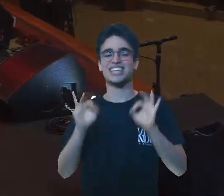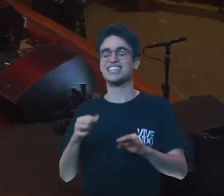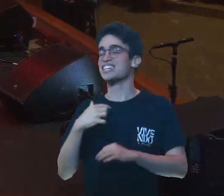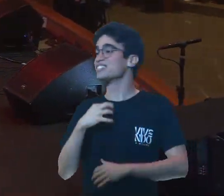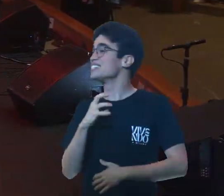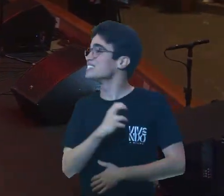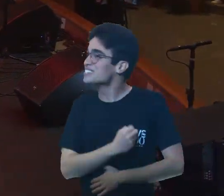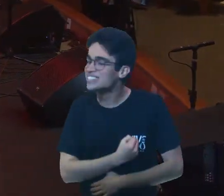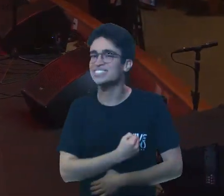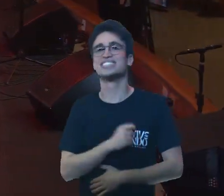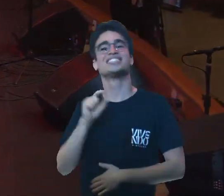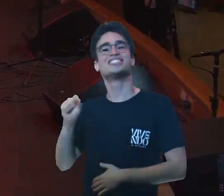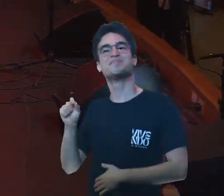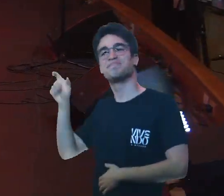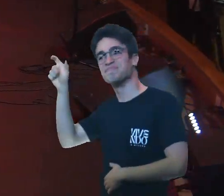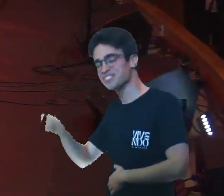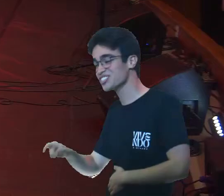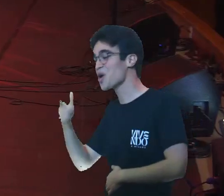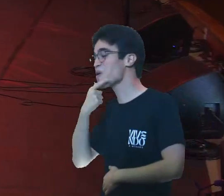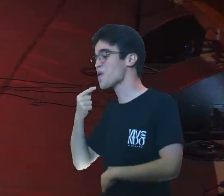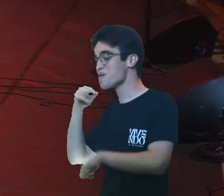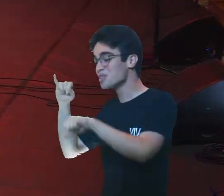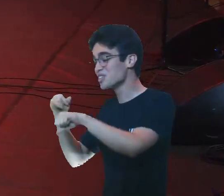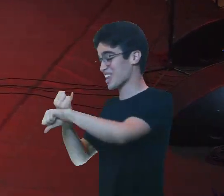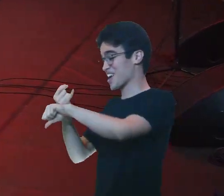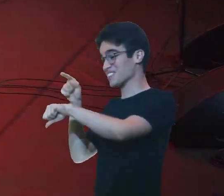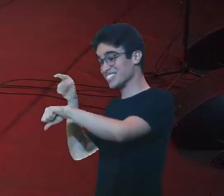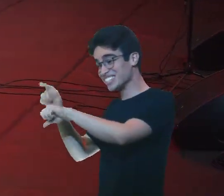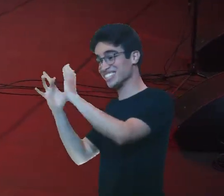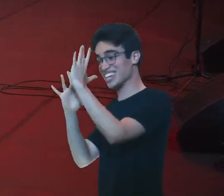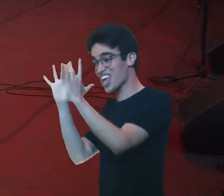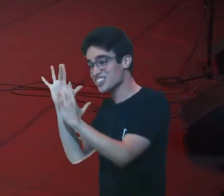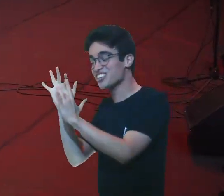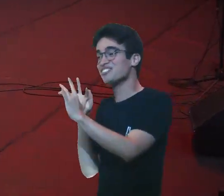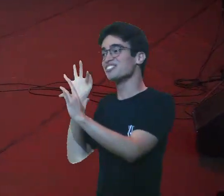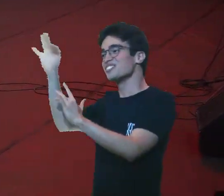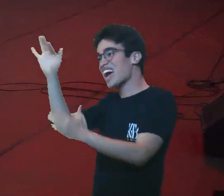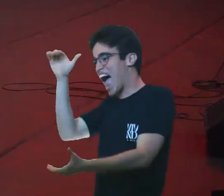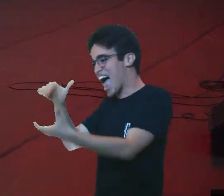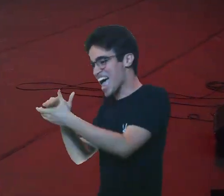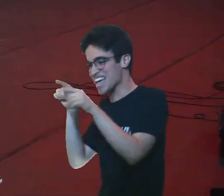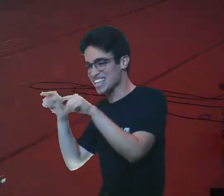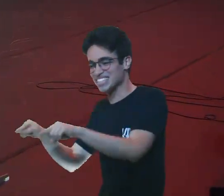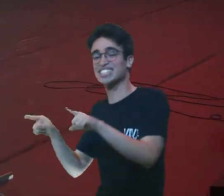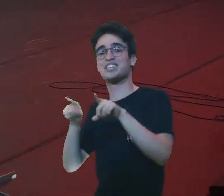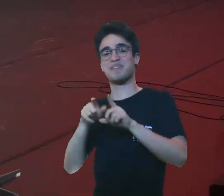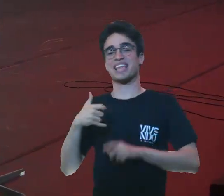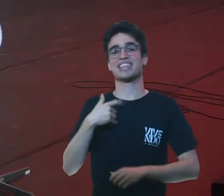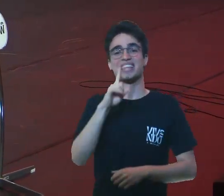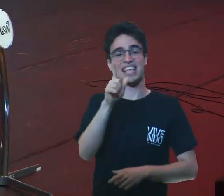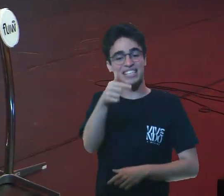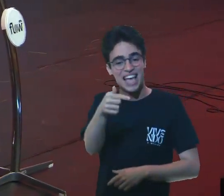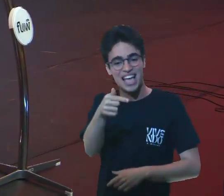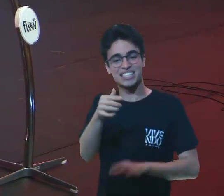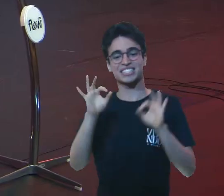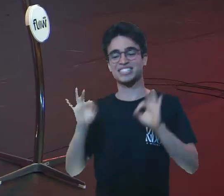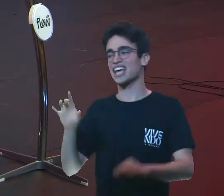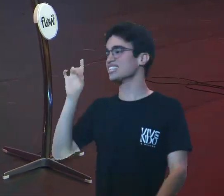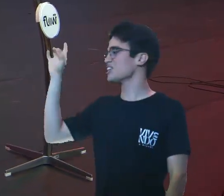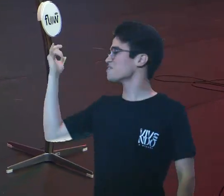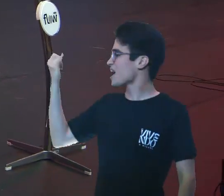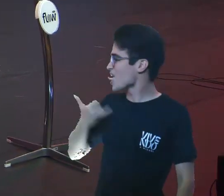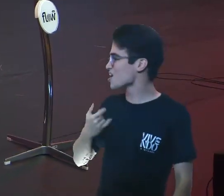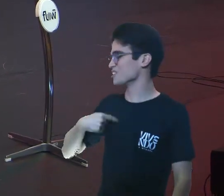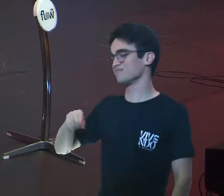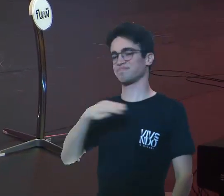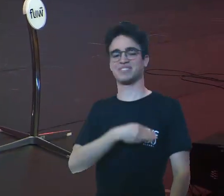por esse judeu com quem nós vamos nos casar, e foi aos 17 anos que eu recebi o meu chamado